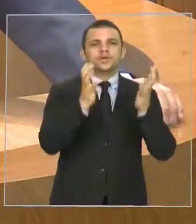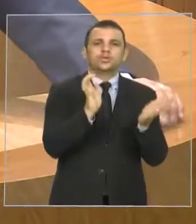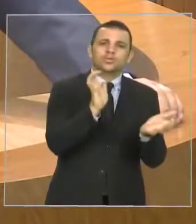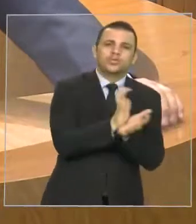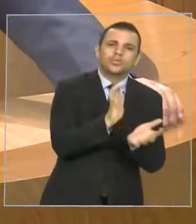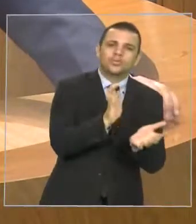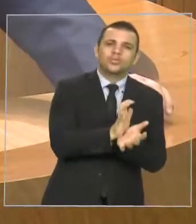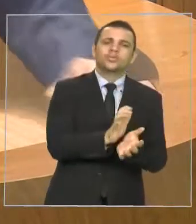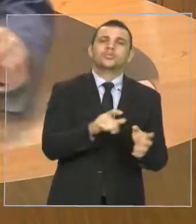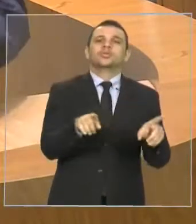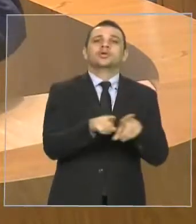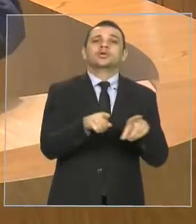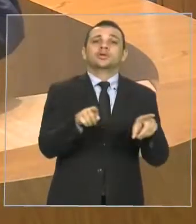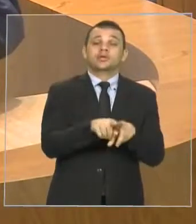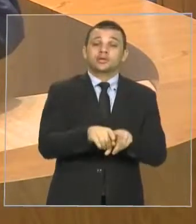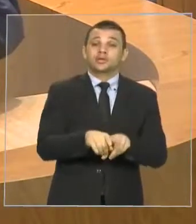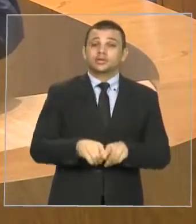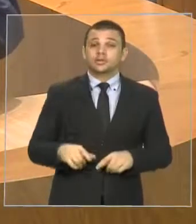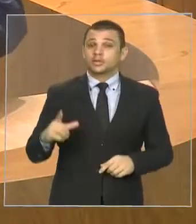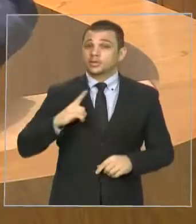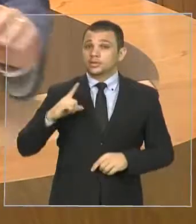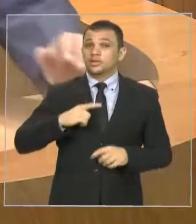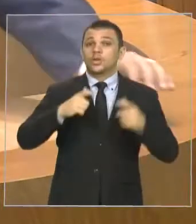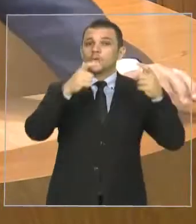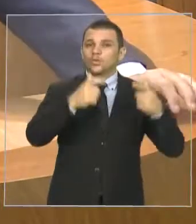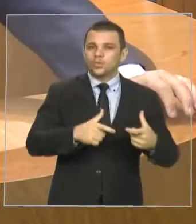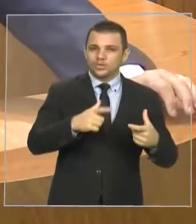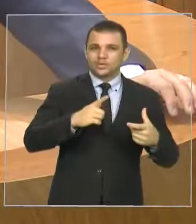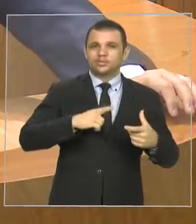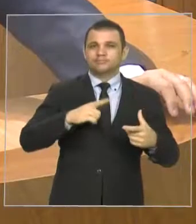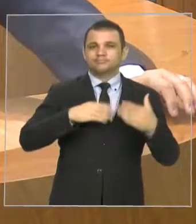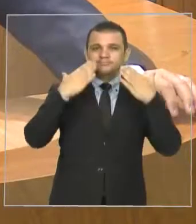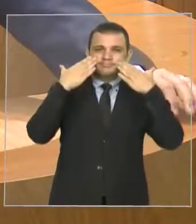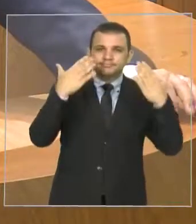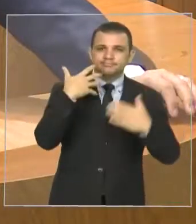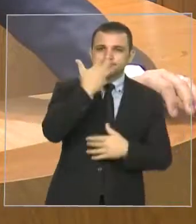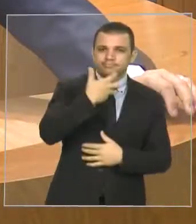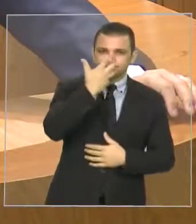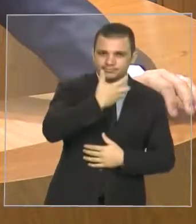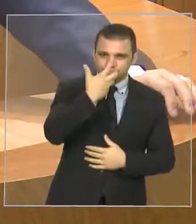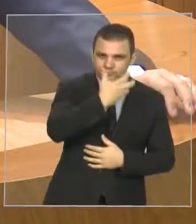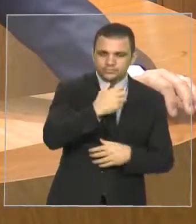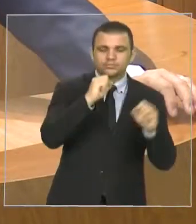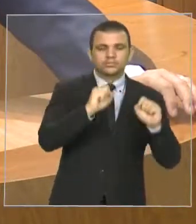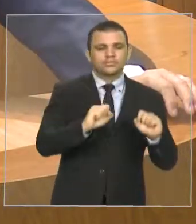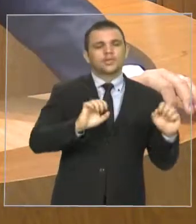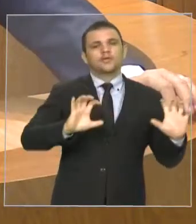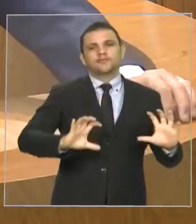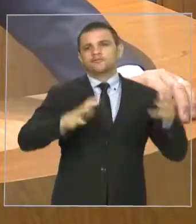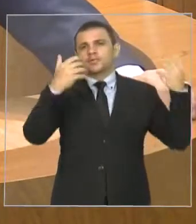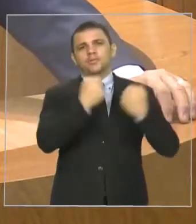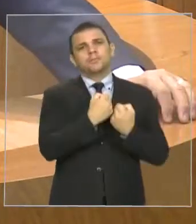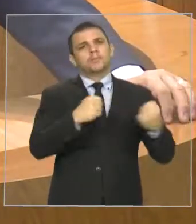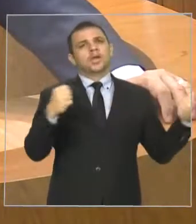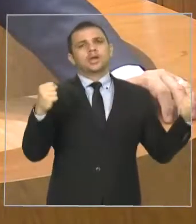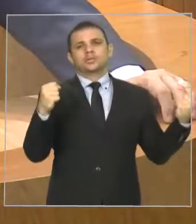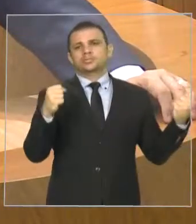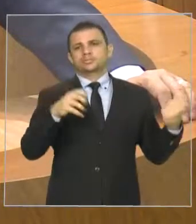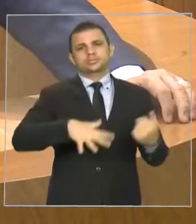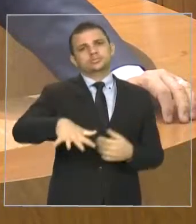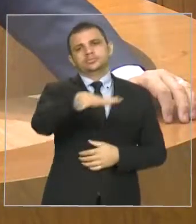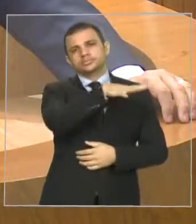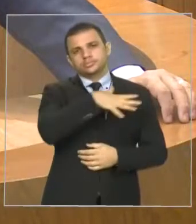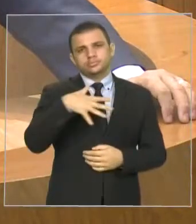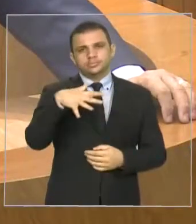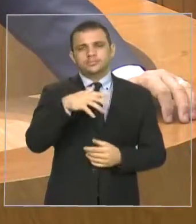local onde ficava as bandas para que se fizesse um dos maiores carnavais da região o carnaval de são benedito ano